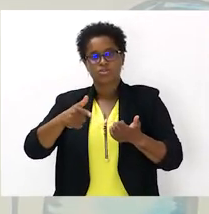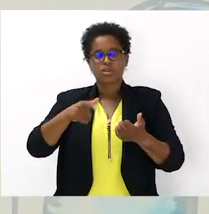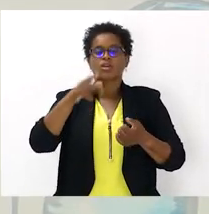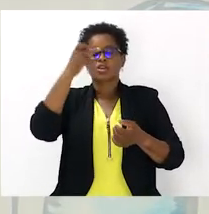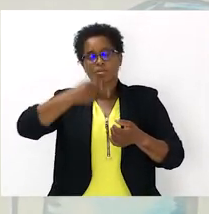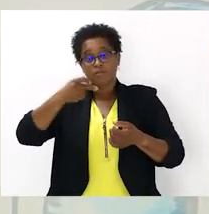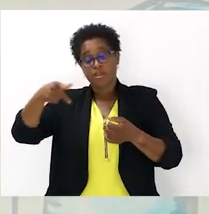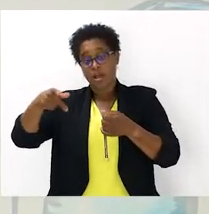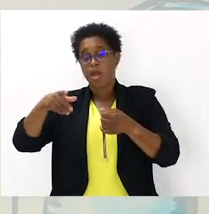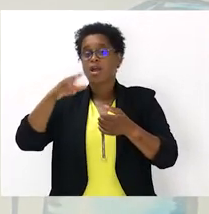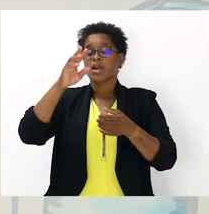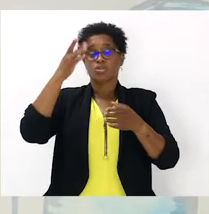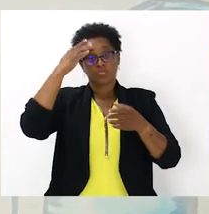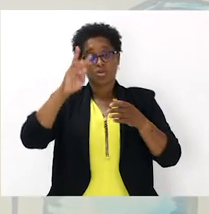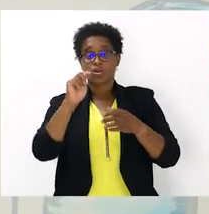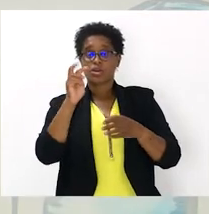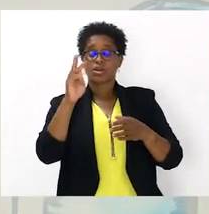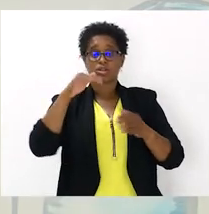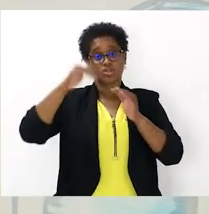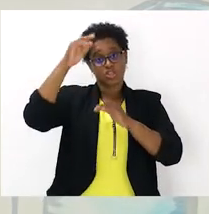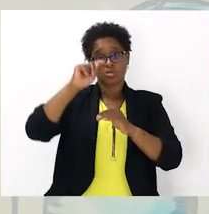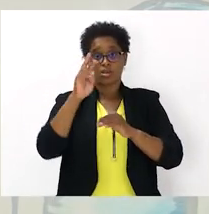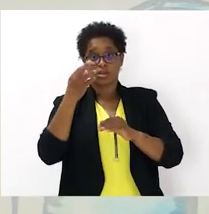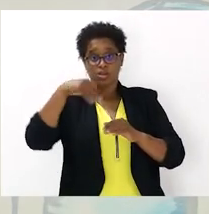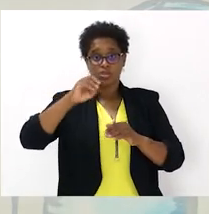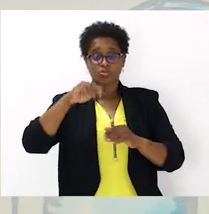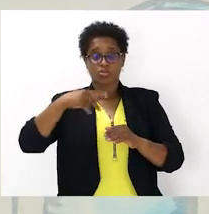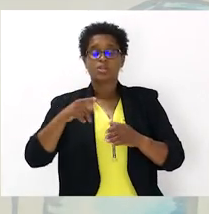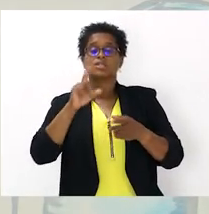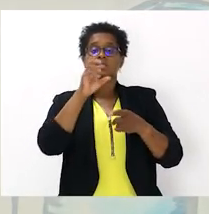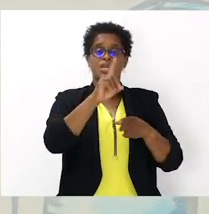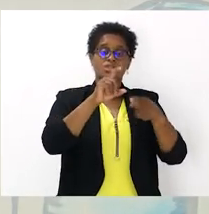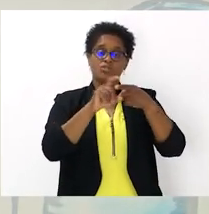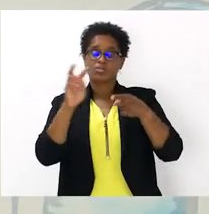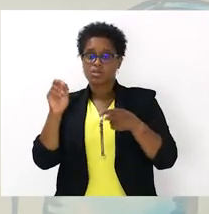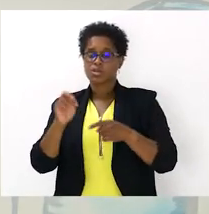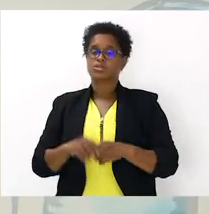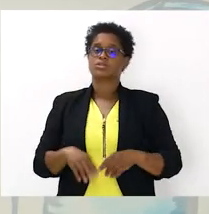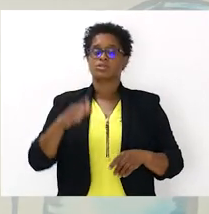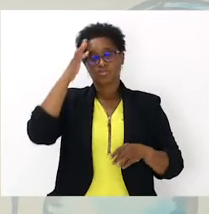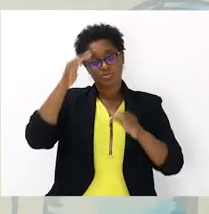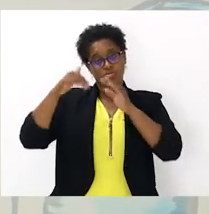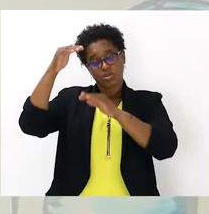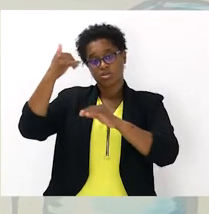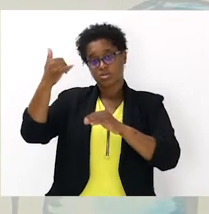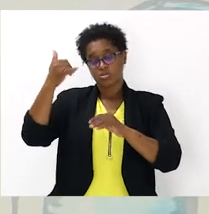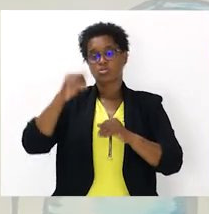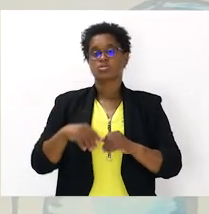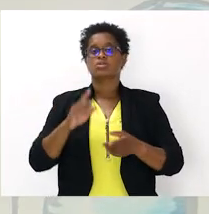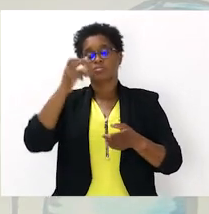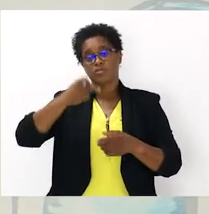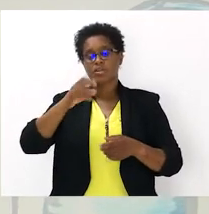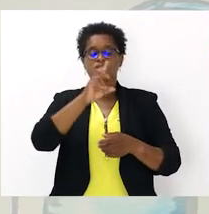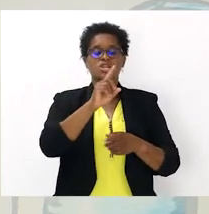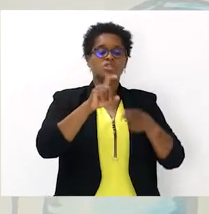expoente. Seja dividido por 3, expoente 2, manter expoente. O que é que vamos fazer?